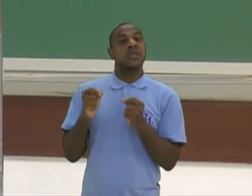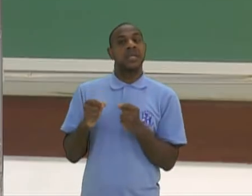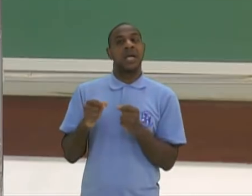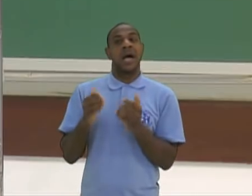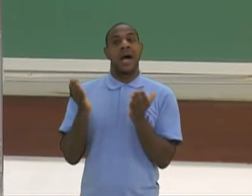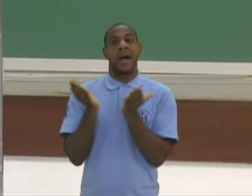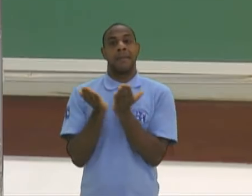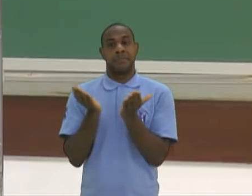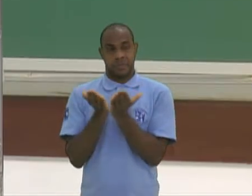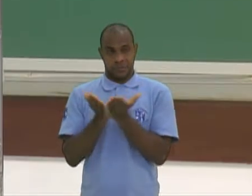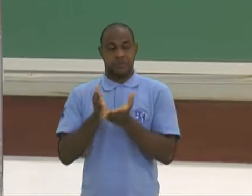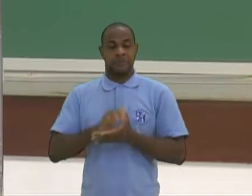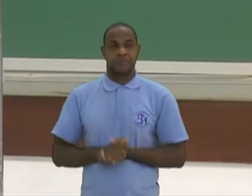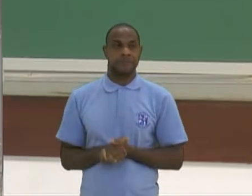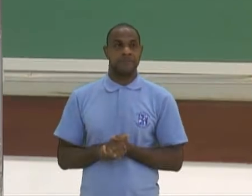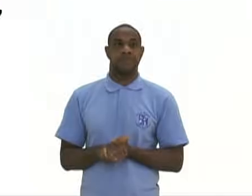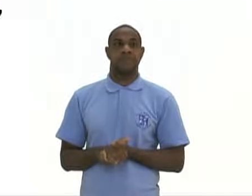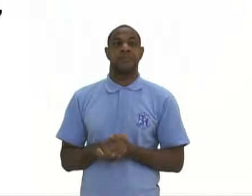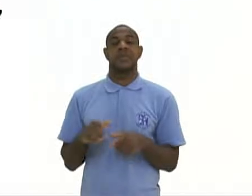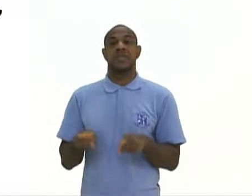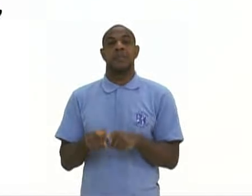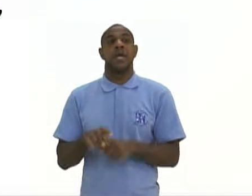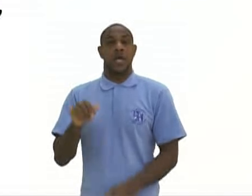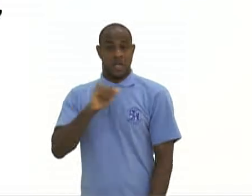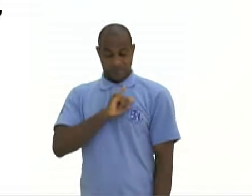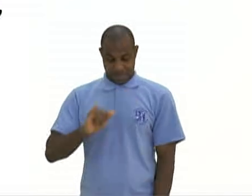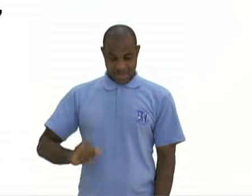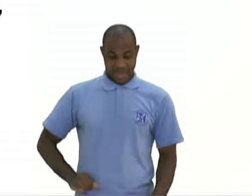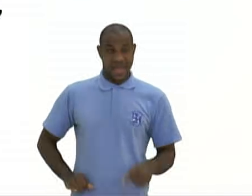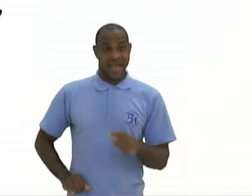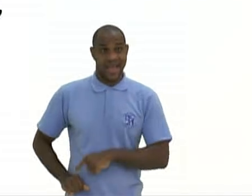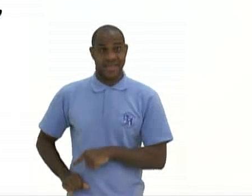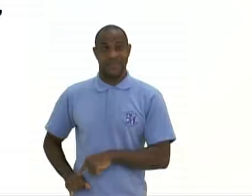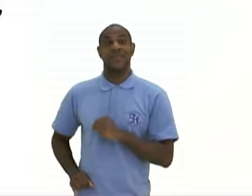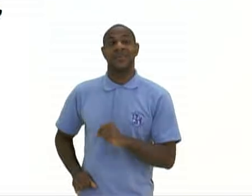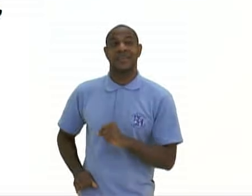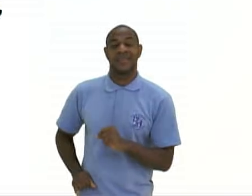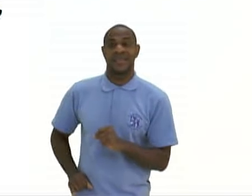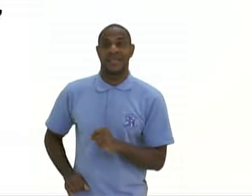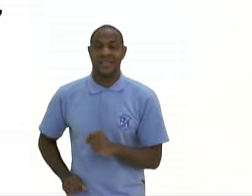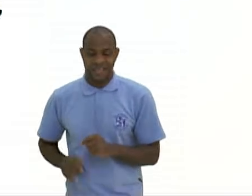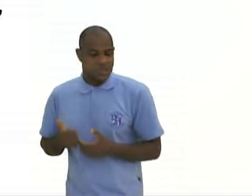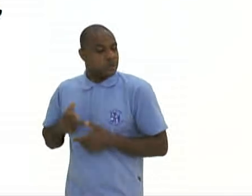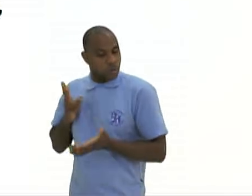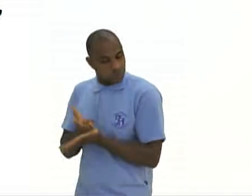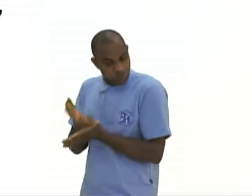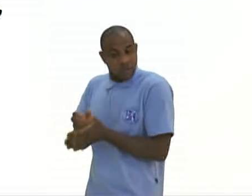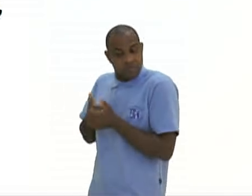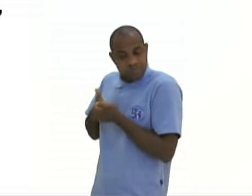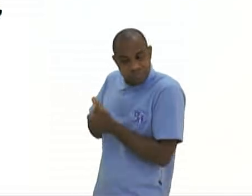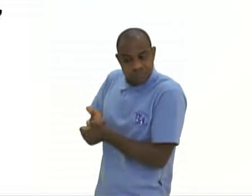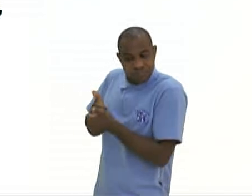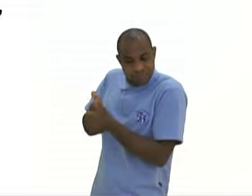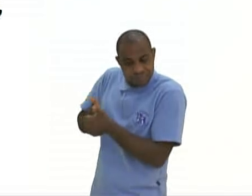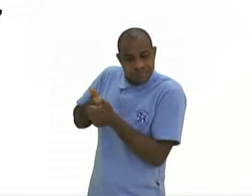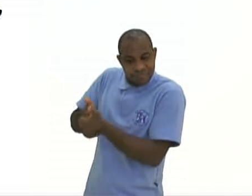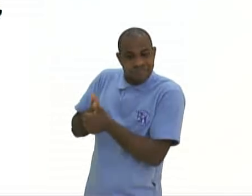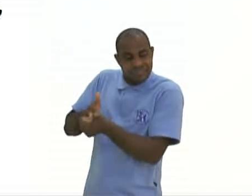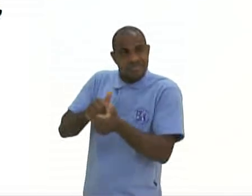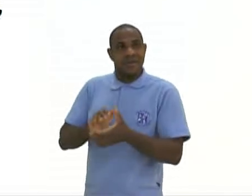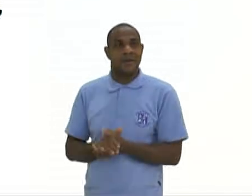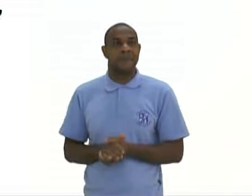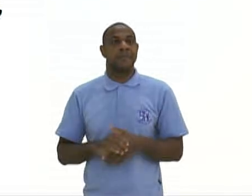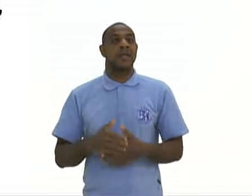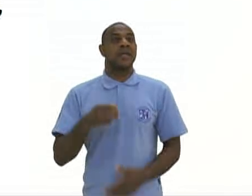fé cristã. Inicialmente, os imperadores, né, intensificavam as perseguições, e daí acontece que em 313 o